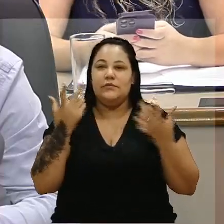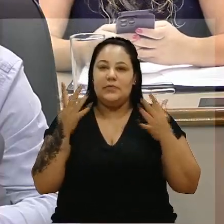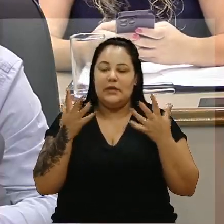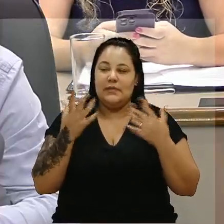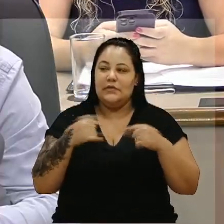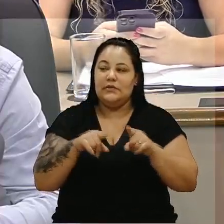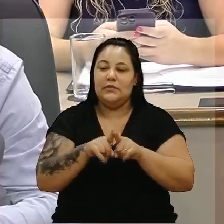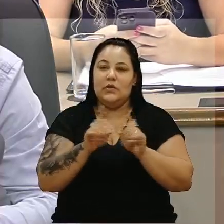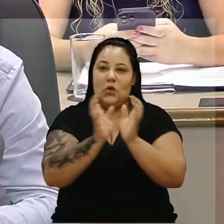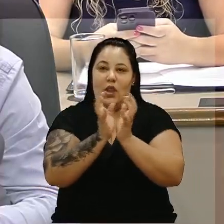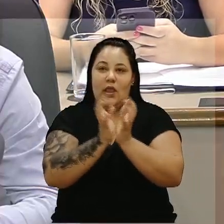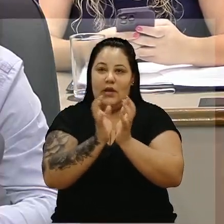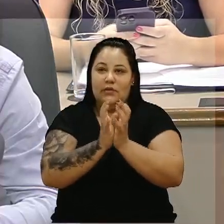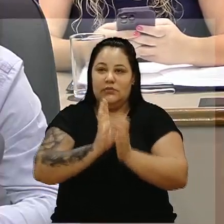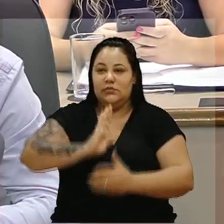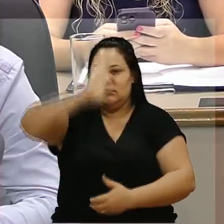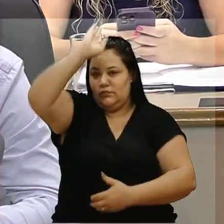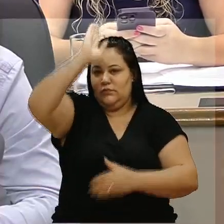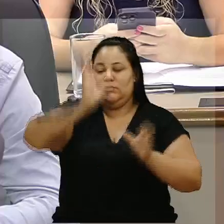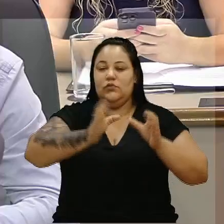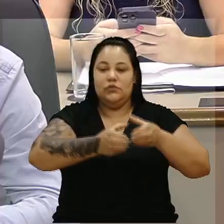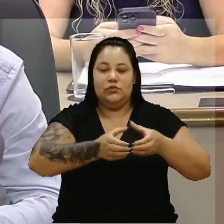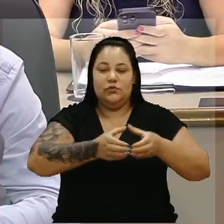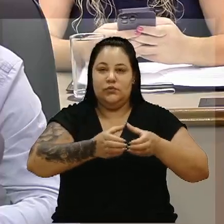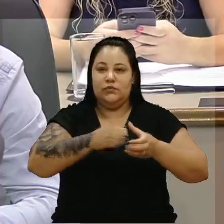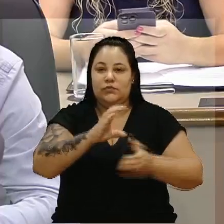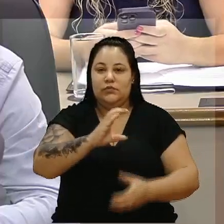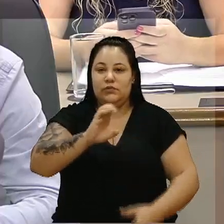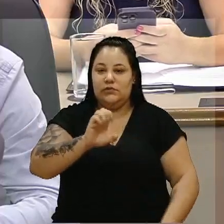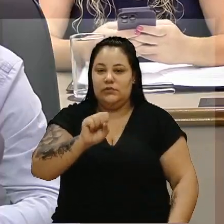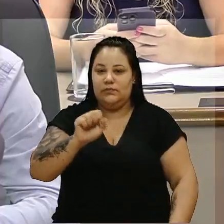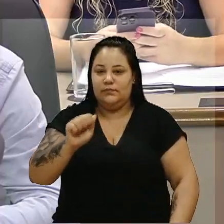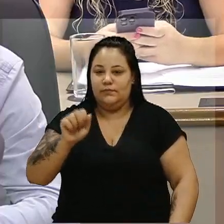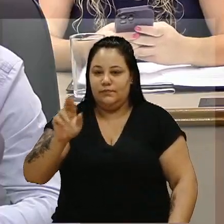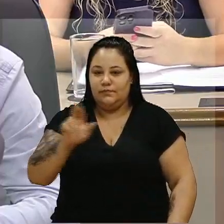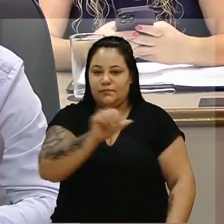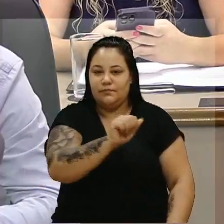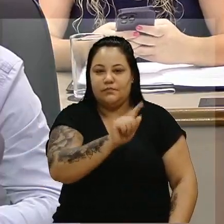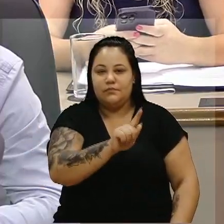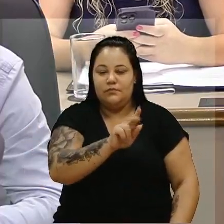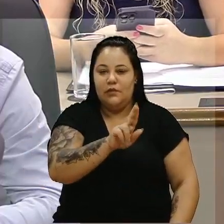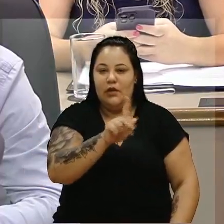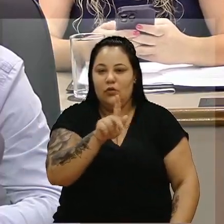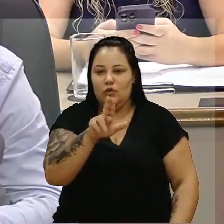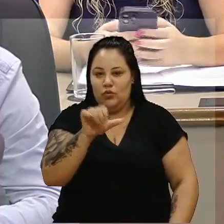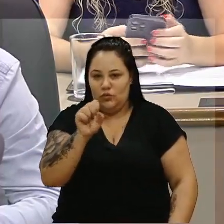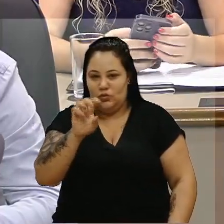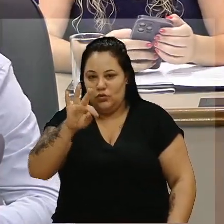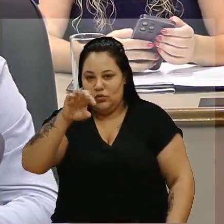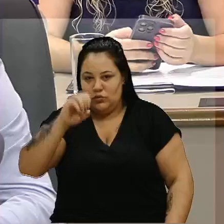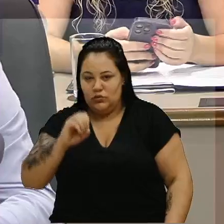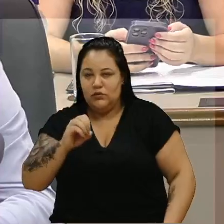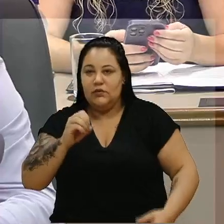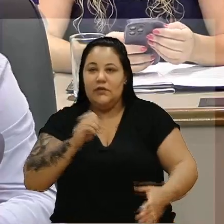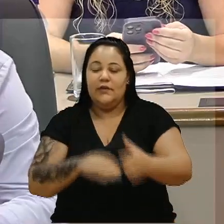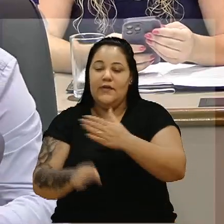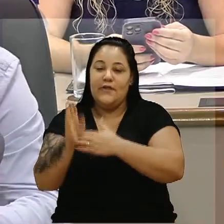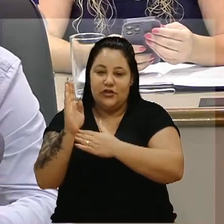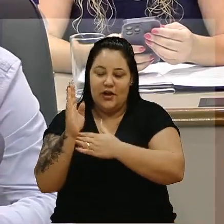ao colega do Corpo de Bombeiros, né, o César Augusto Borges da Cruz, ao qual está indo para a